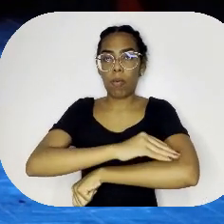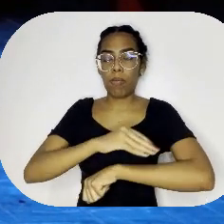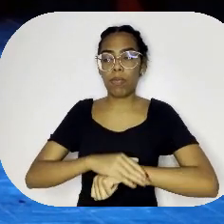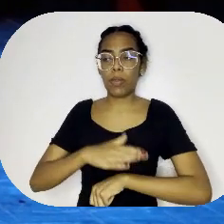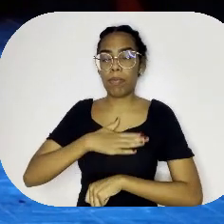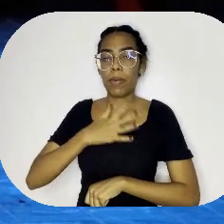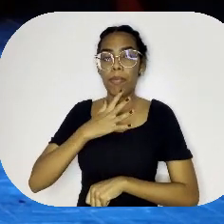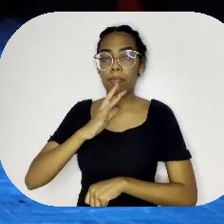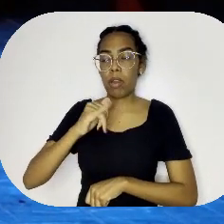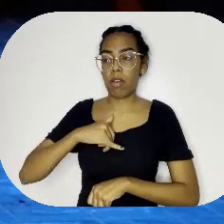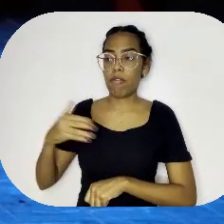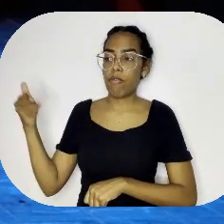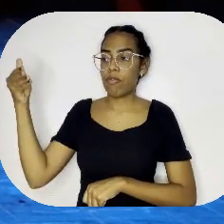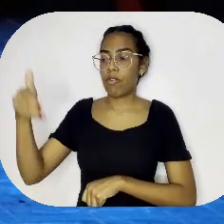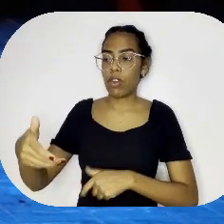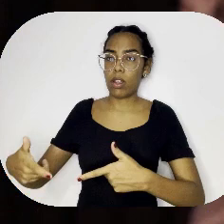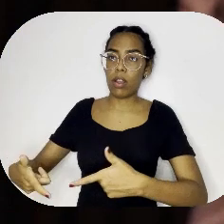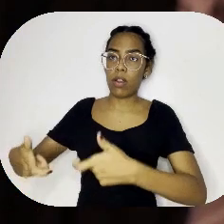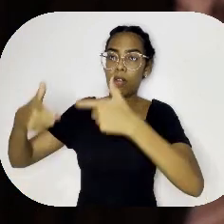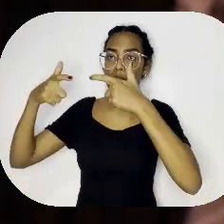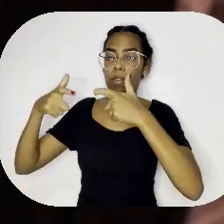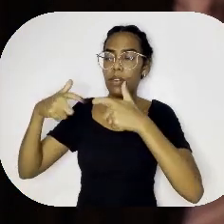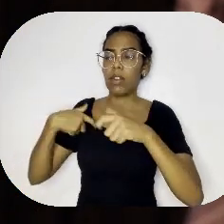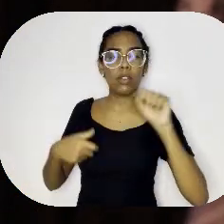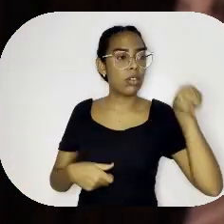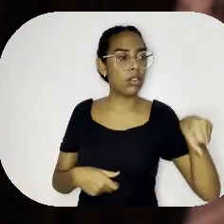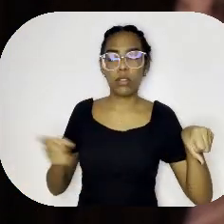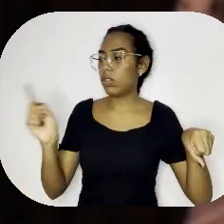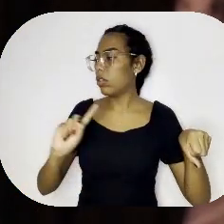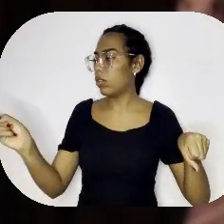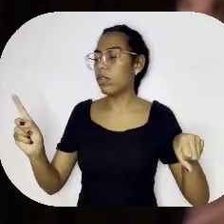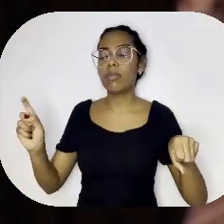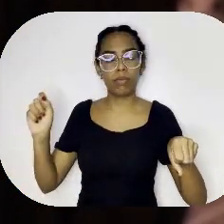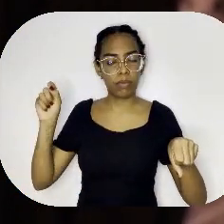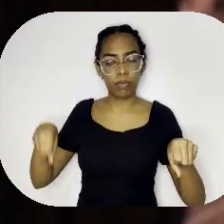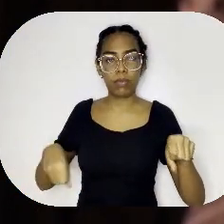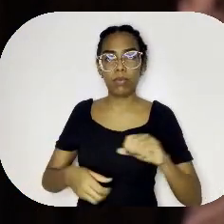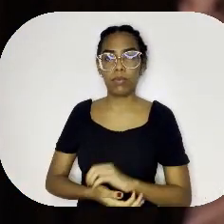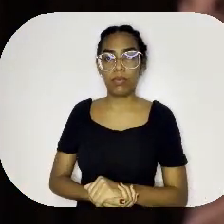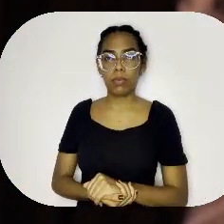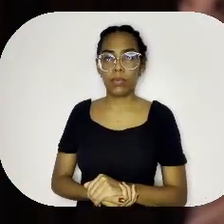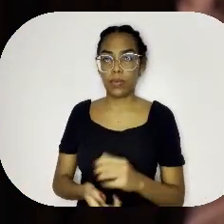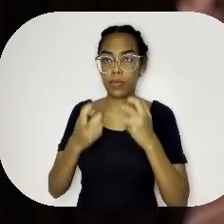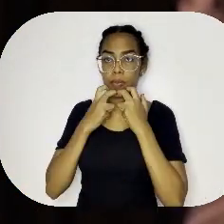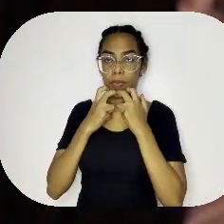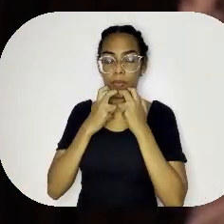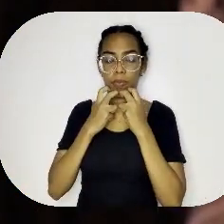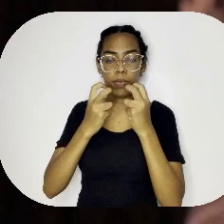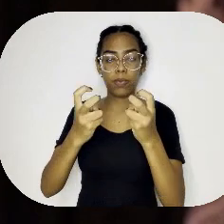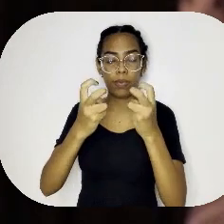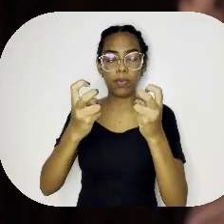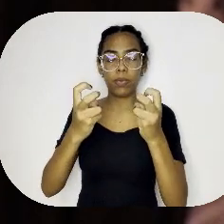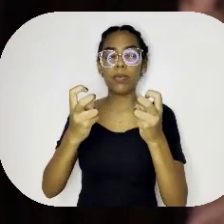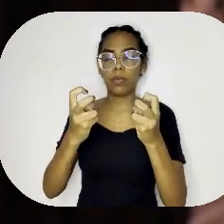up, meu pai foi à guerra. Não foi, foi, não foi. Clame a saparia em